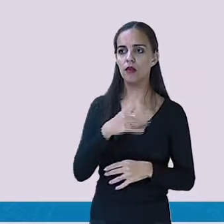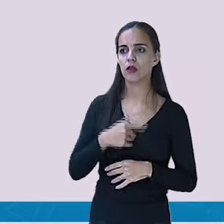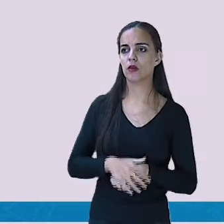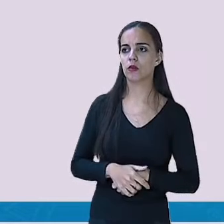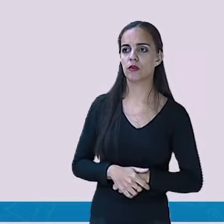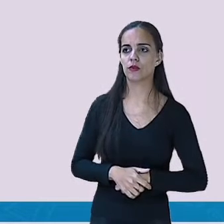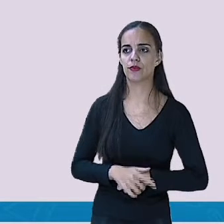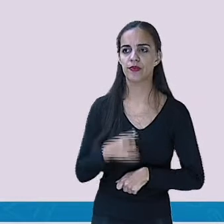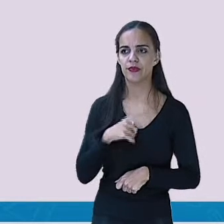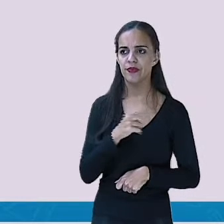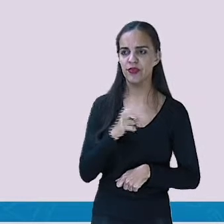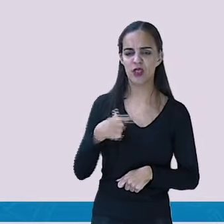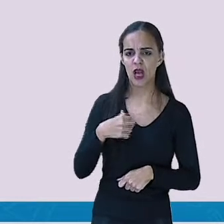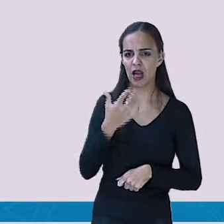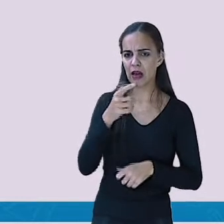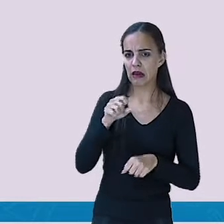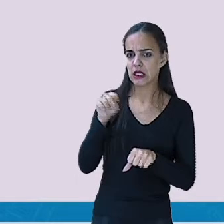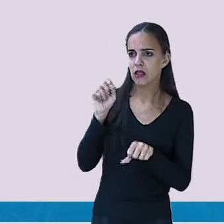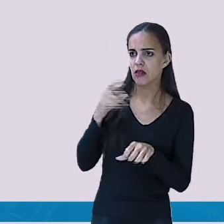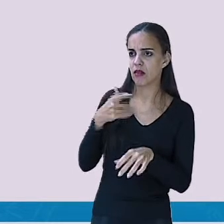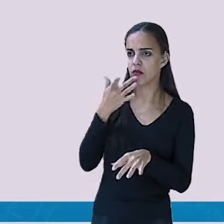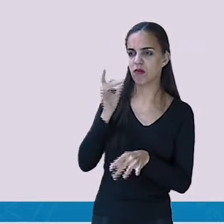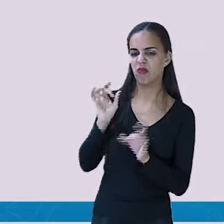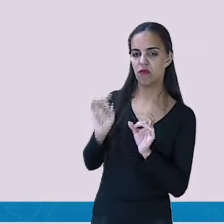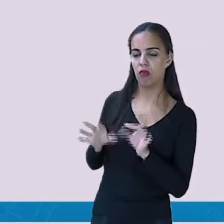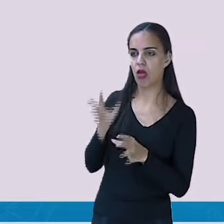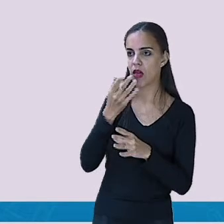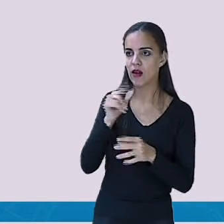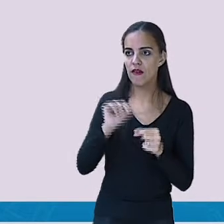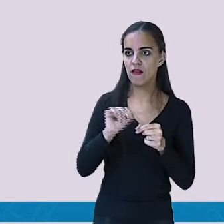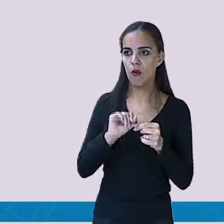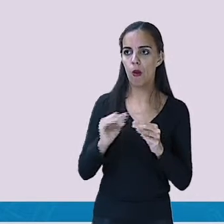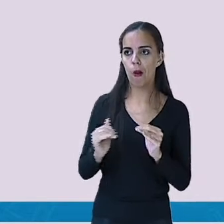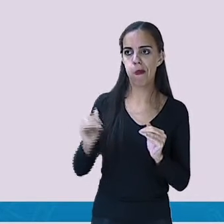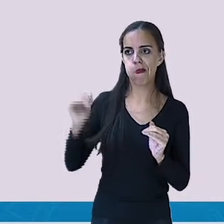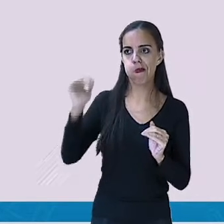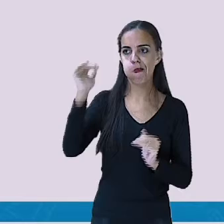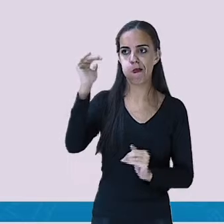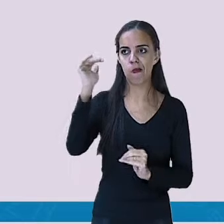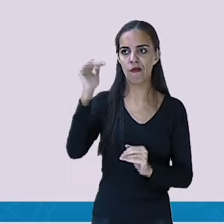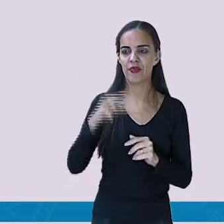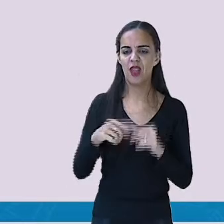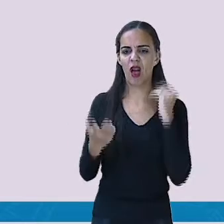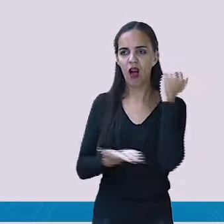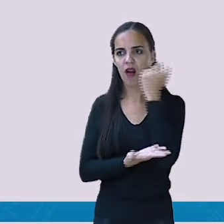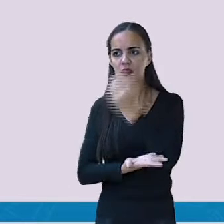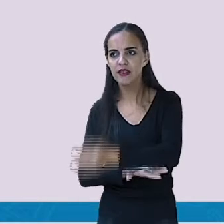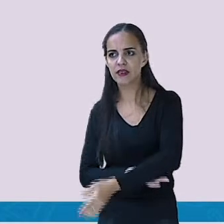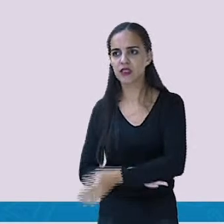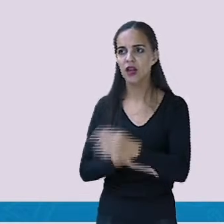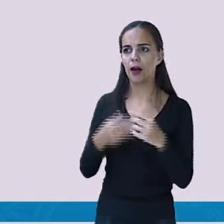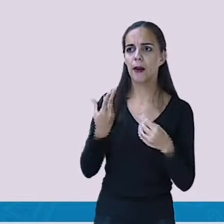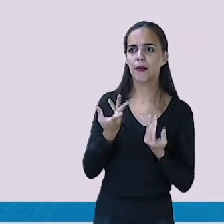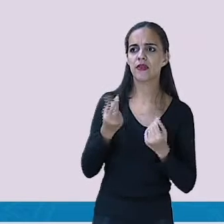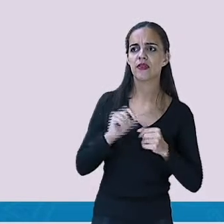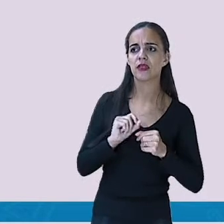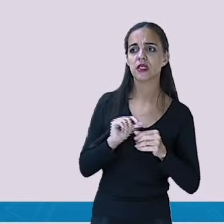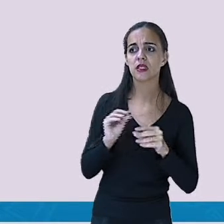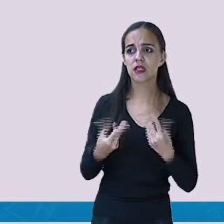desperdiçar, não desperdiçar. Tem um vegetal, tem uma árvore, para que você vai